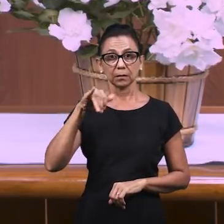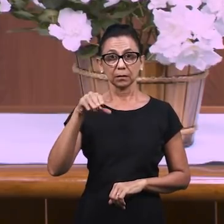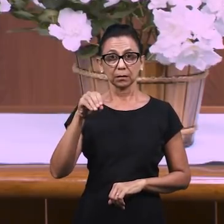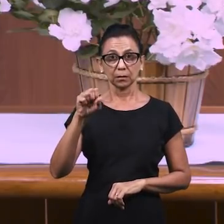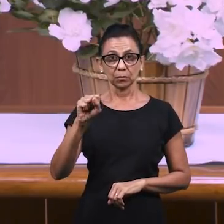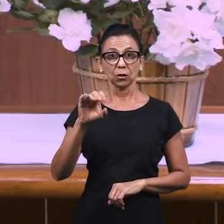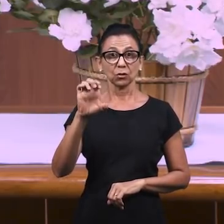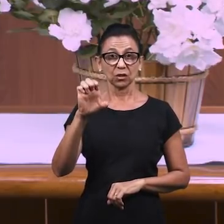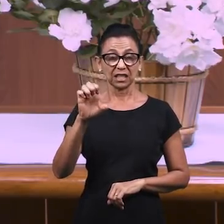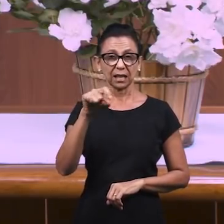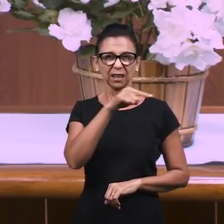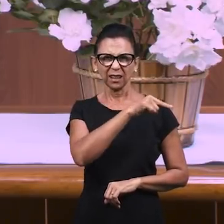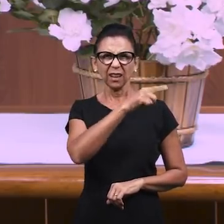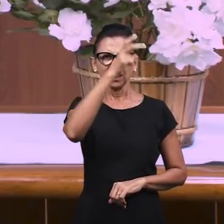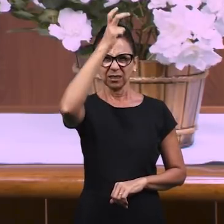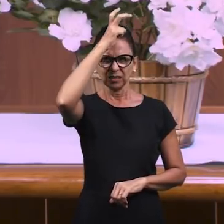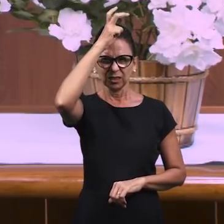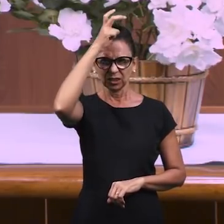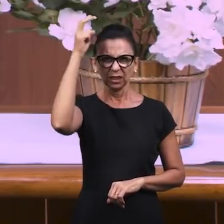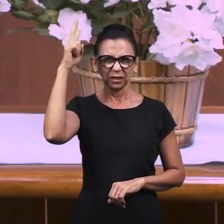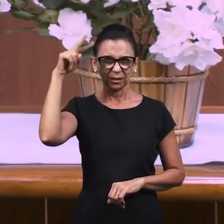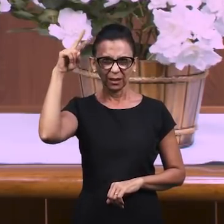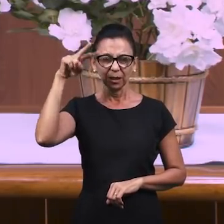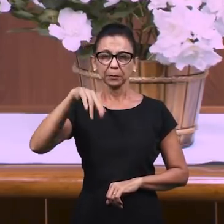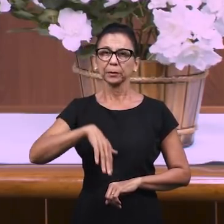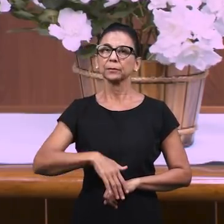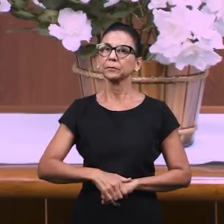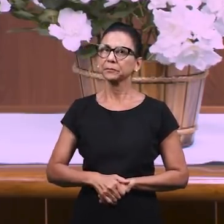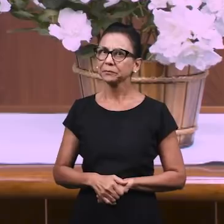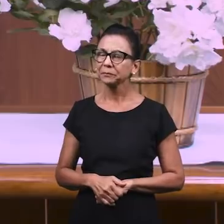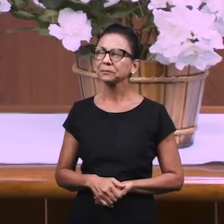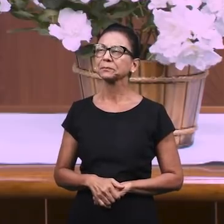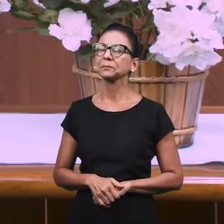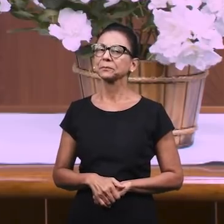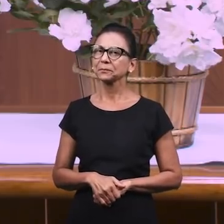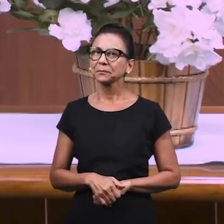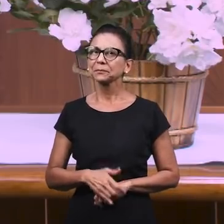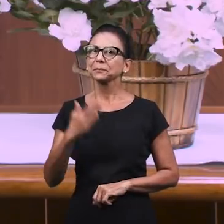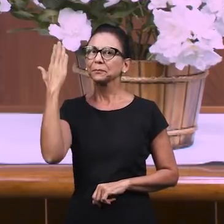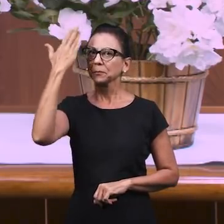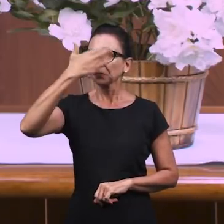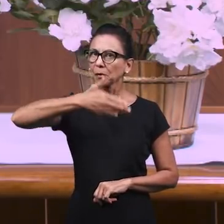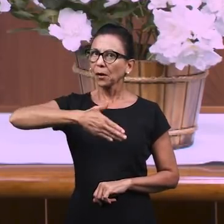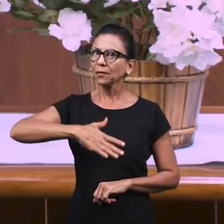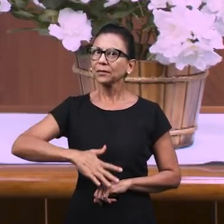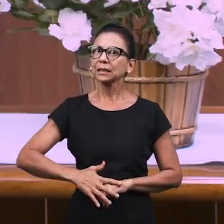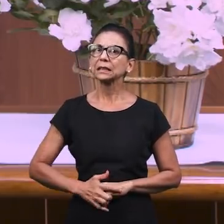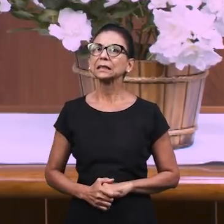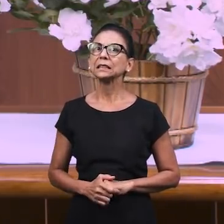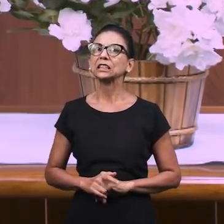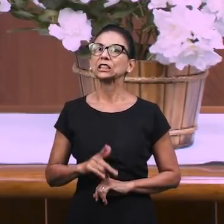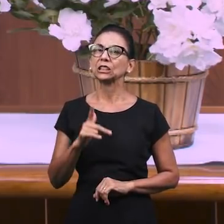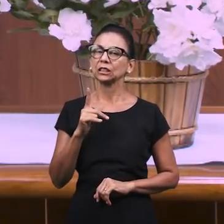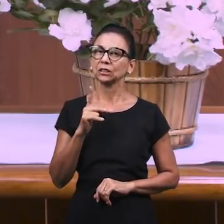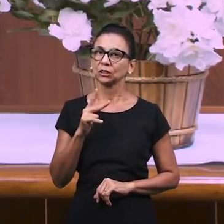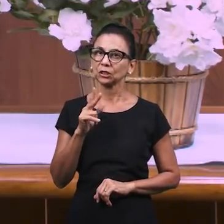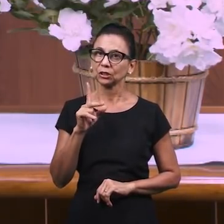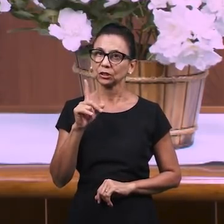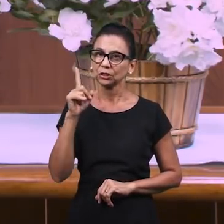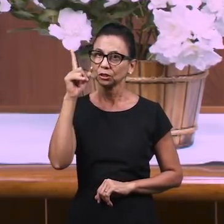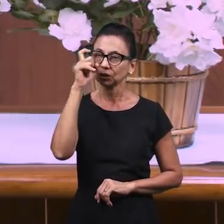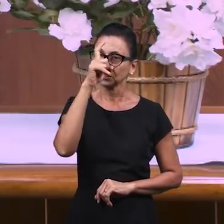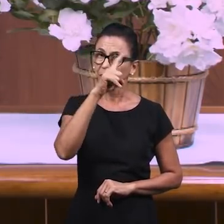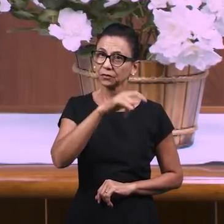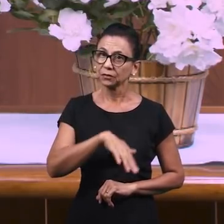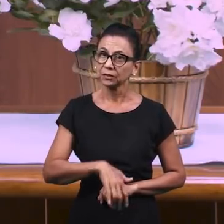Ainda um jovem. O Senhor revelou a ele a obra que tinha para fazer na vida dele. Olha, ele viu, né, as